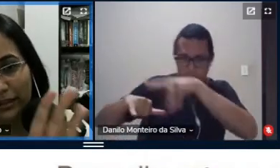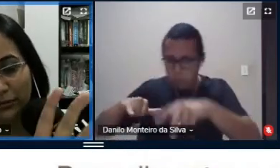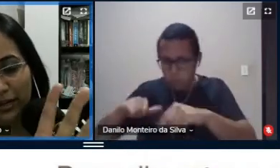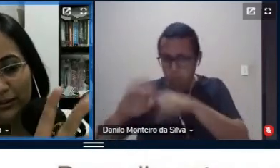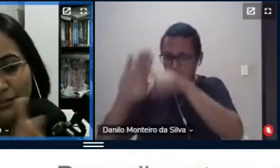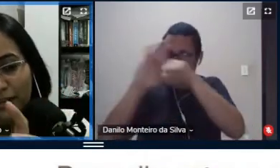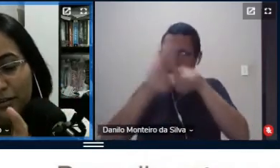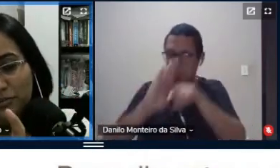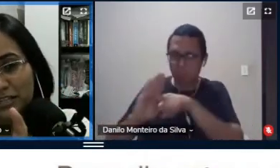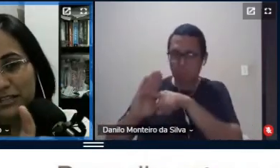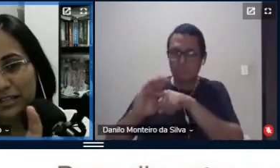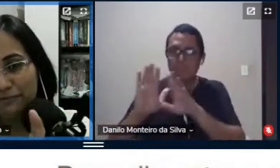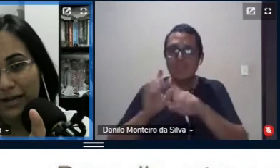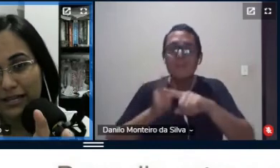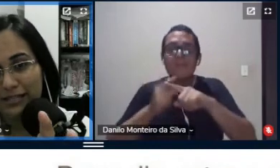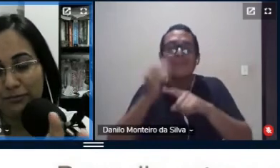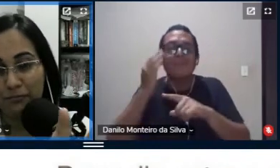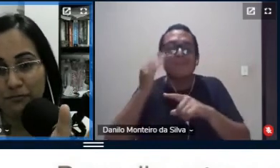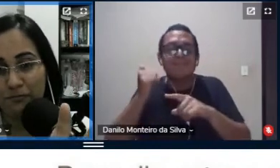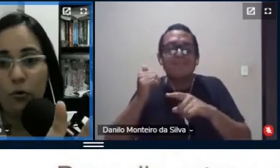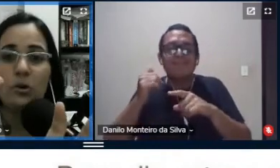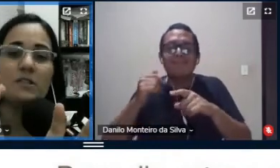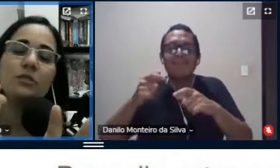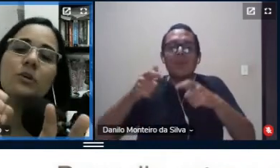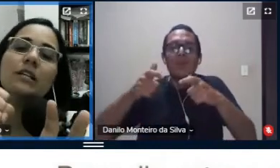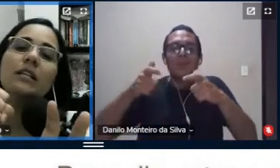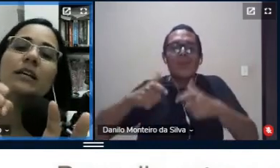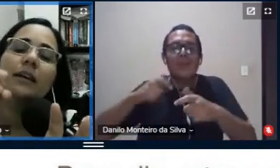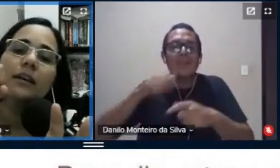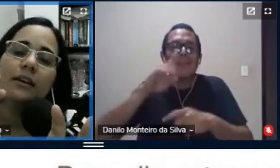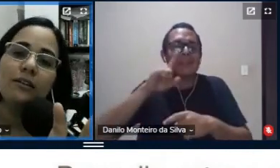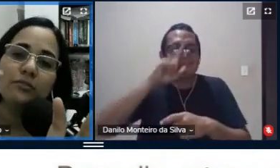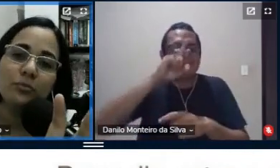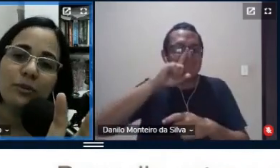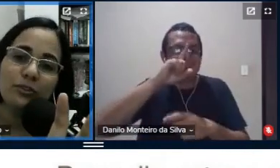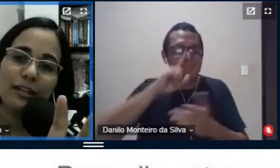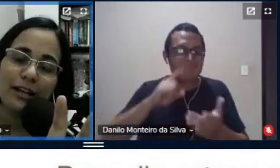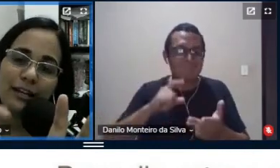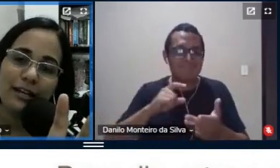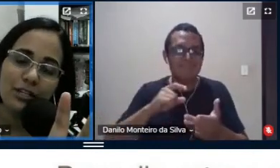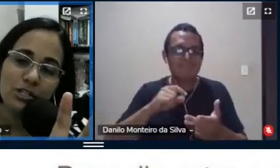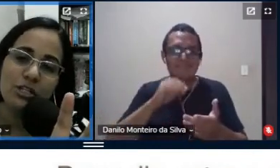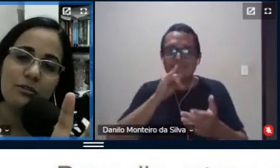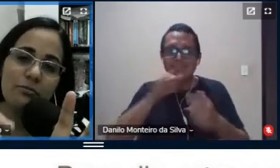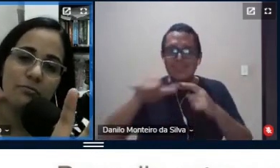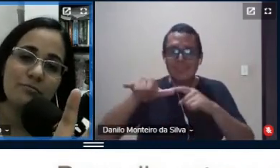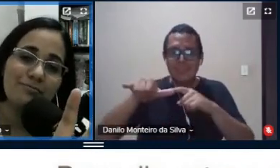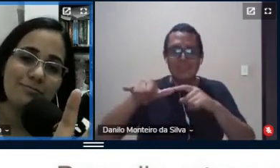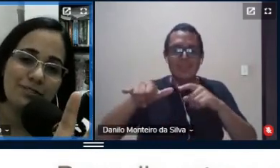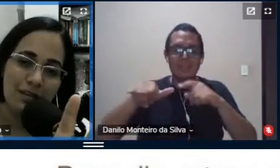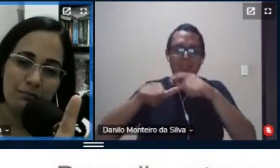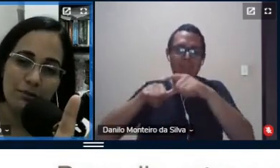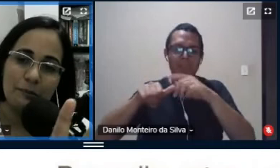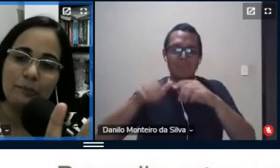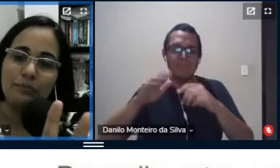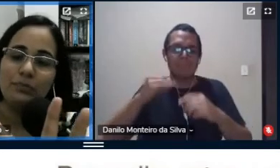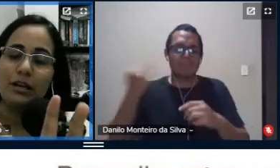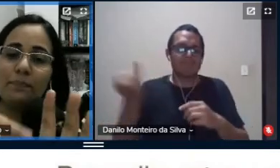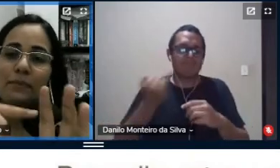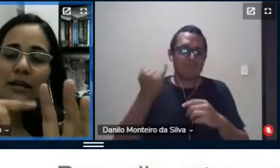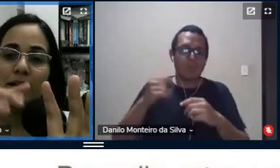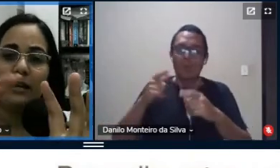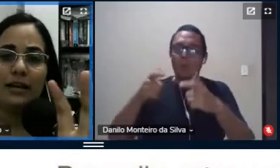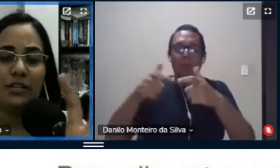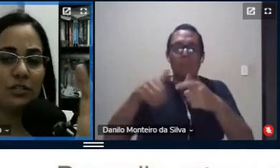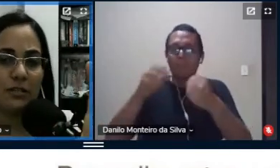são aquele lugar assim, eu sei que tem mais força atuando ali, eu vou inspecionar aquela região sempre,